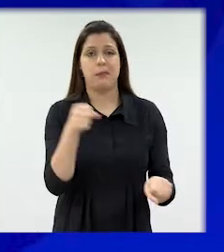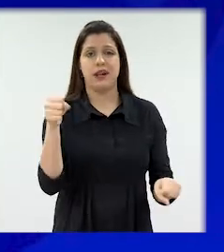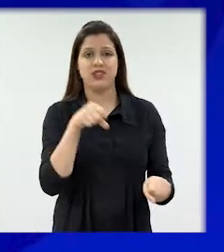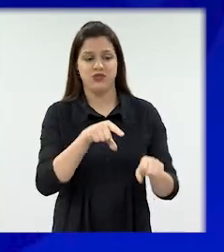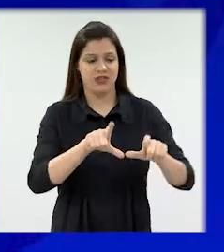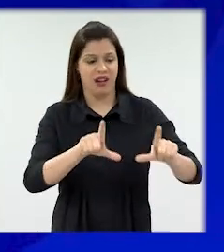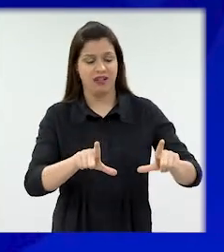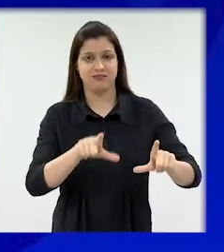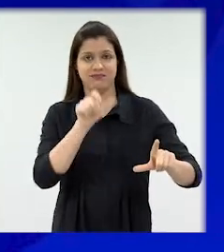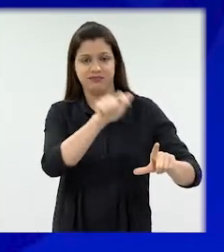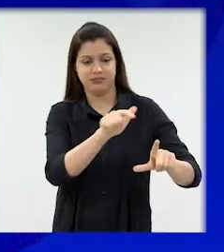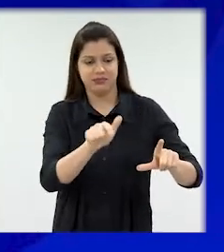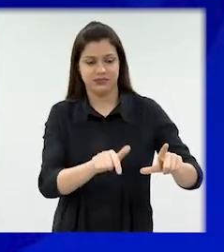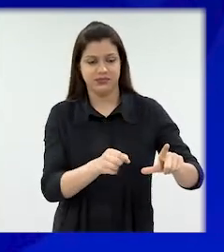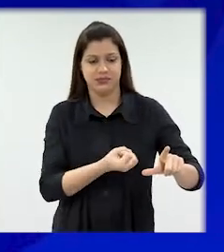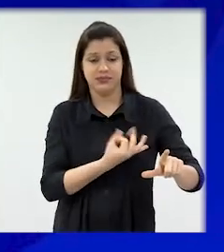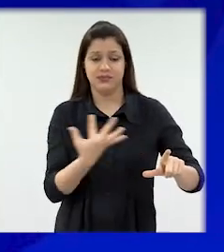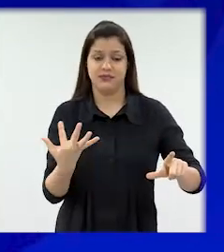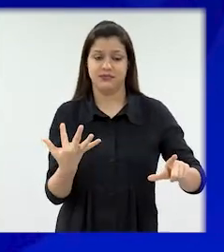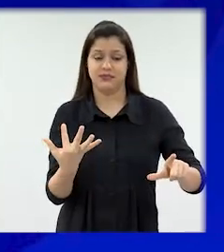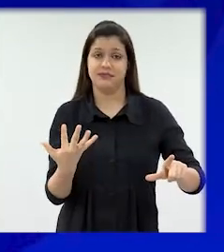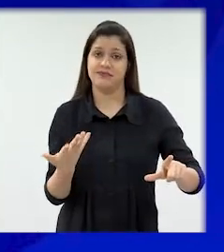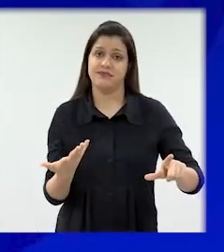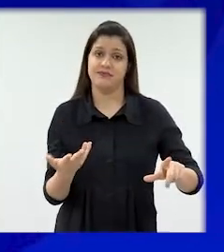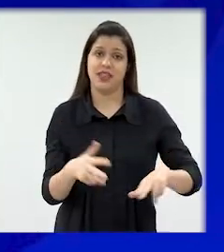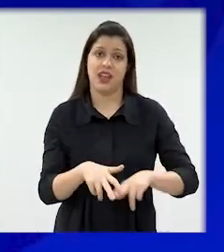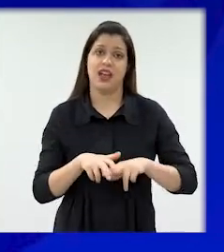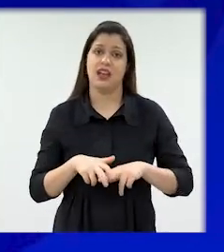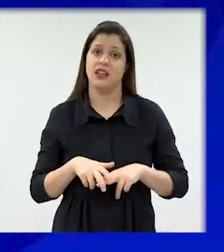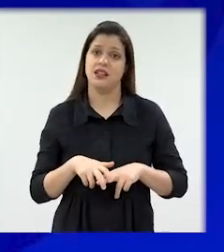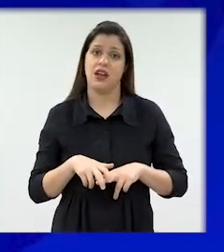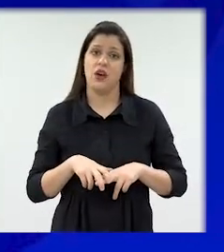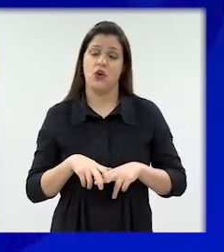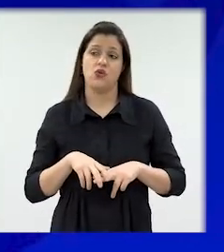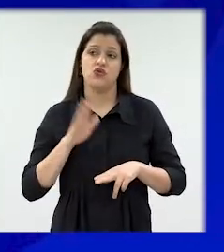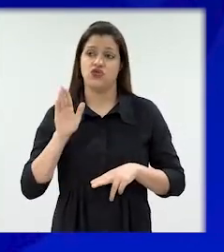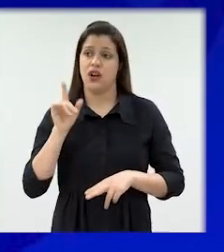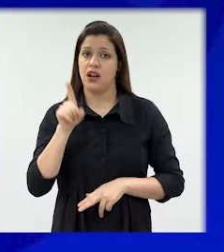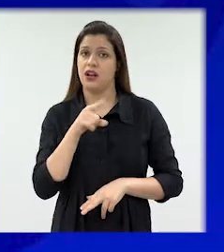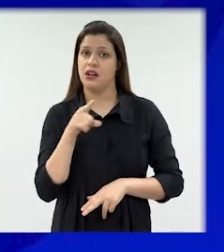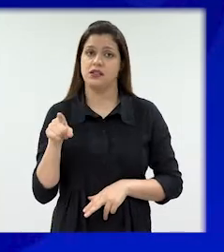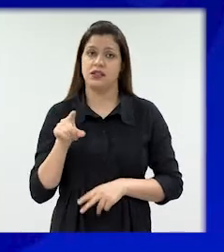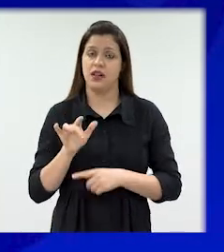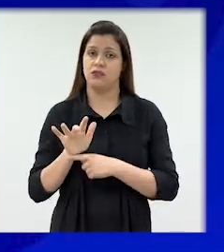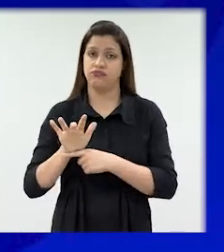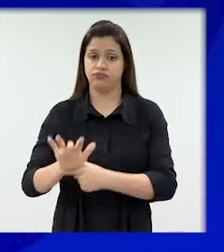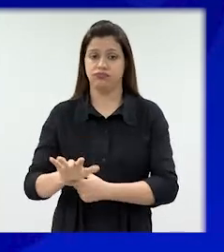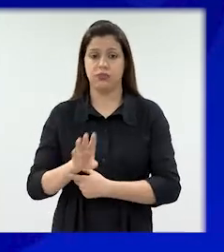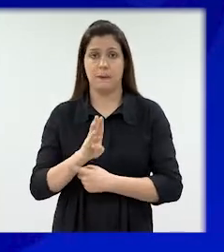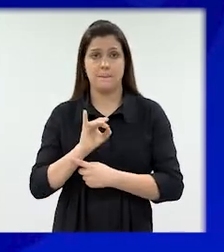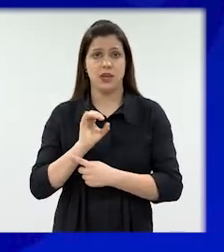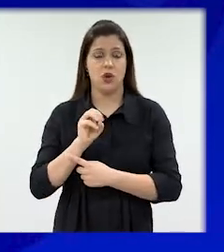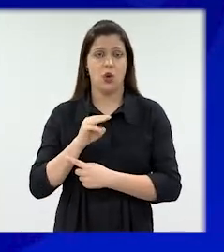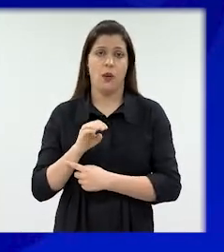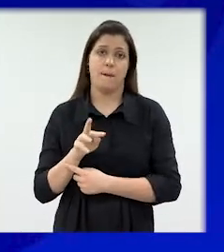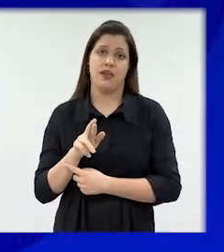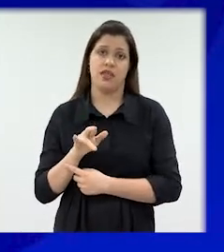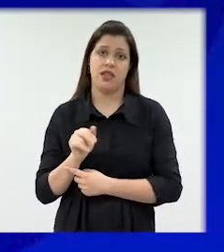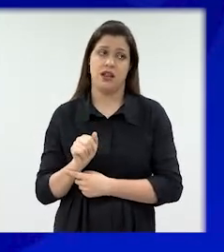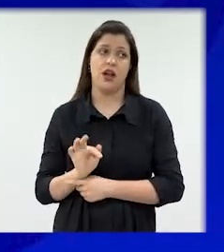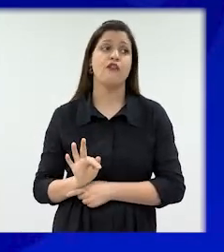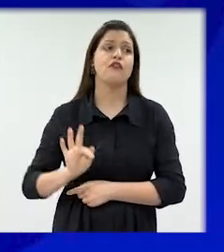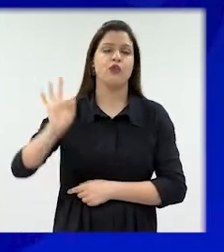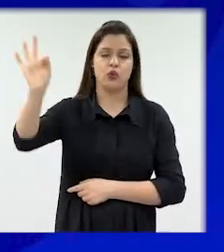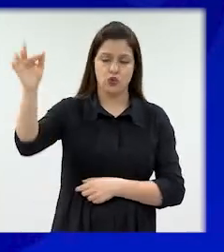equipamento. Então, em razão disso, a biometria está suspensa para essa eleição. Nas próximas eleições, certamente, ela voltará a